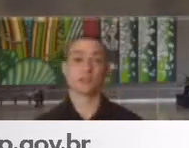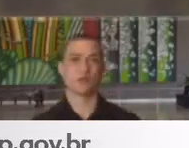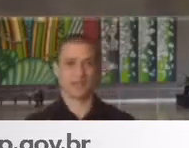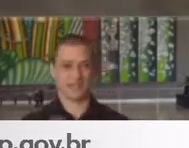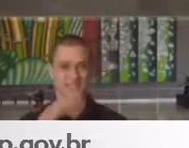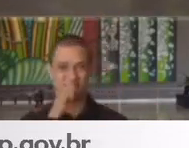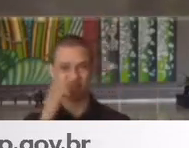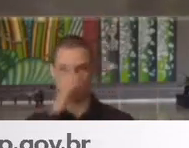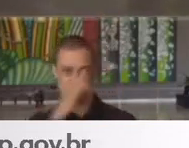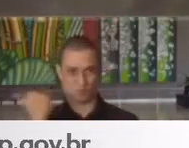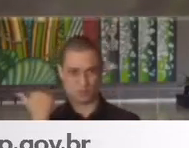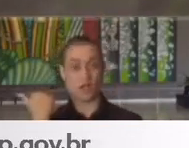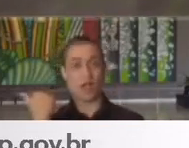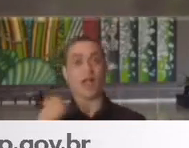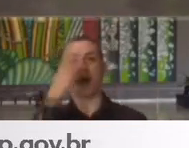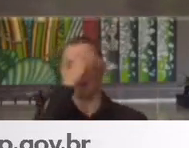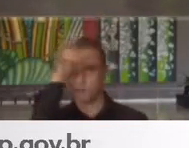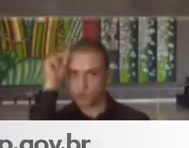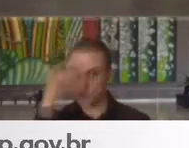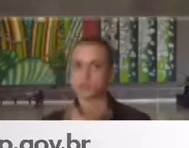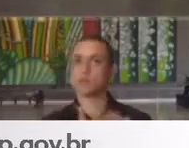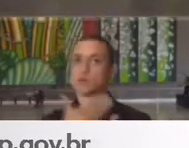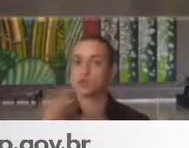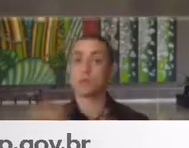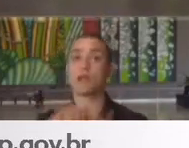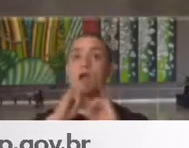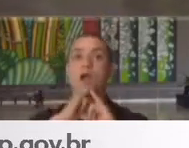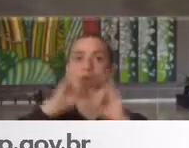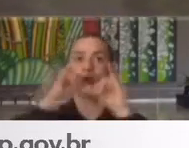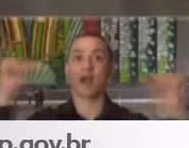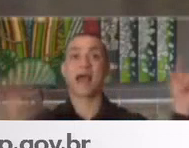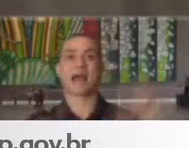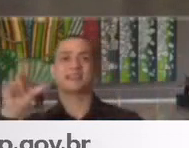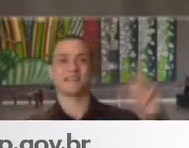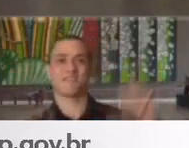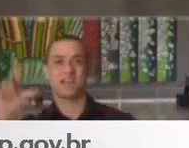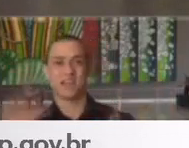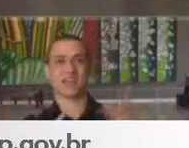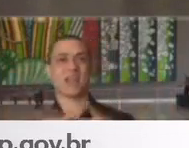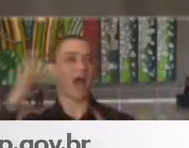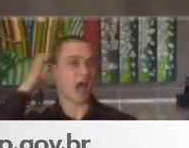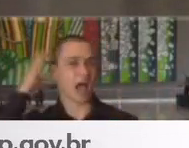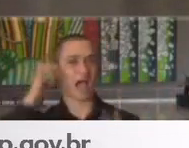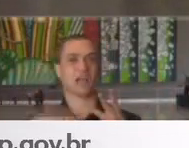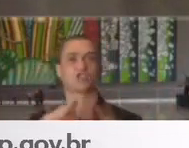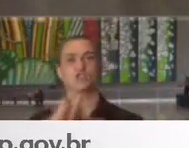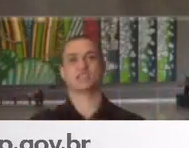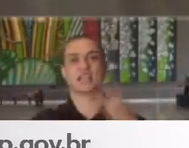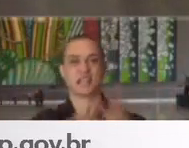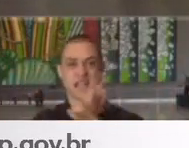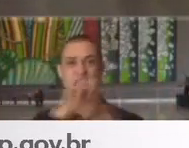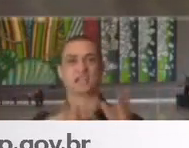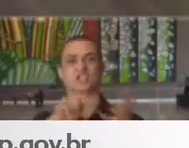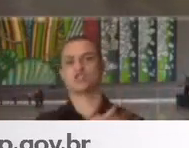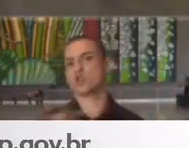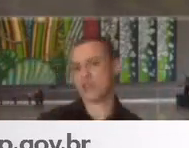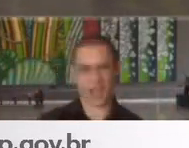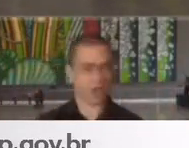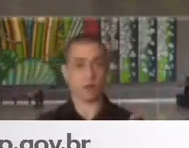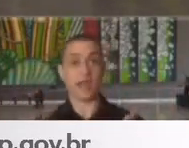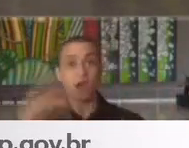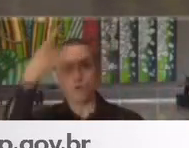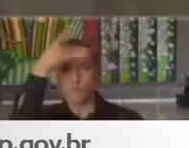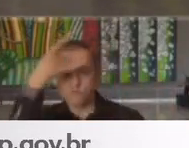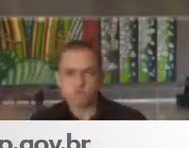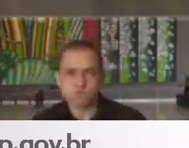semana, a Prefeitura também começou com campanha em TV, rádios, jornais, conscientizando a